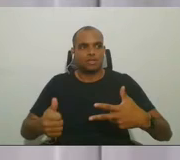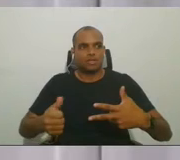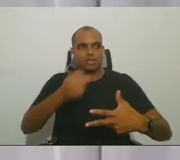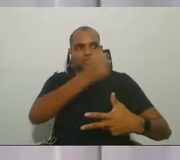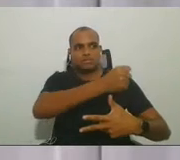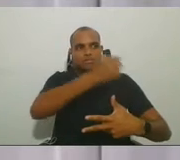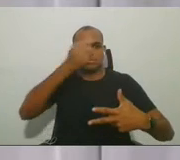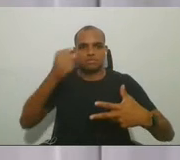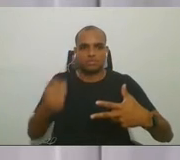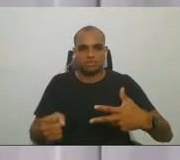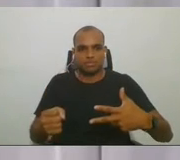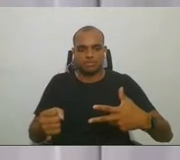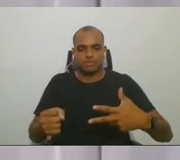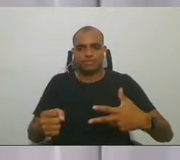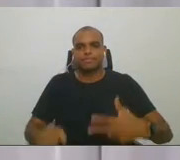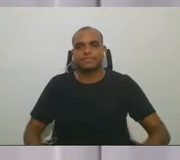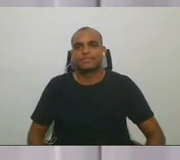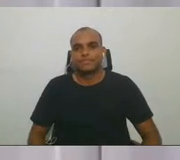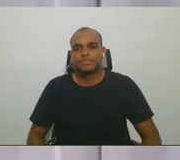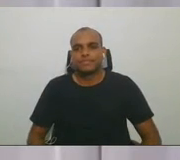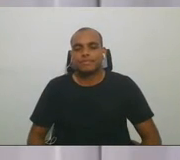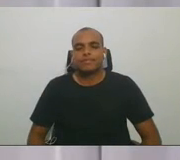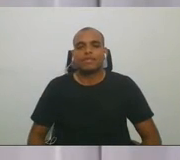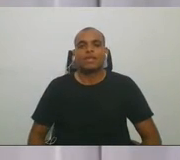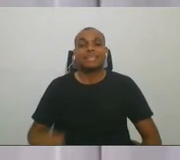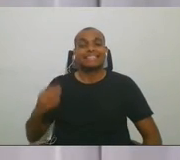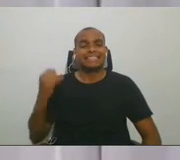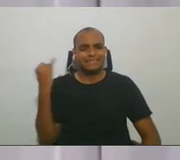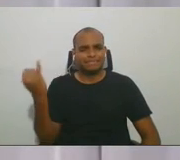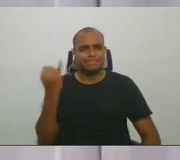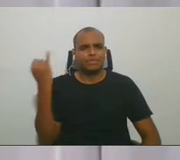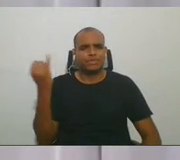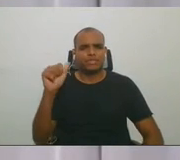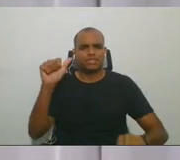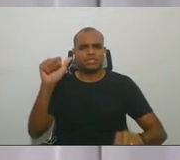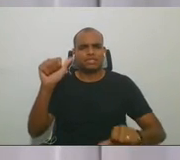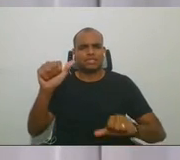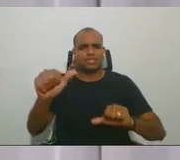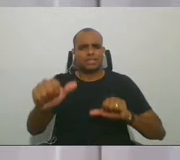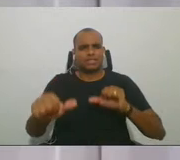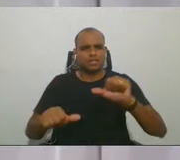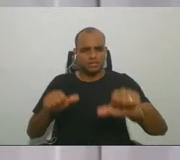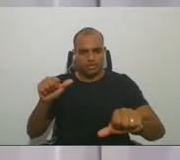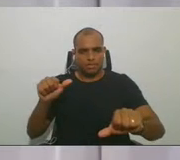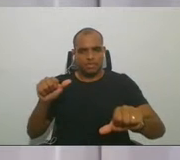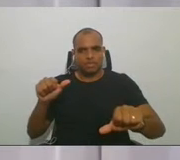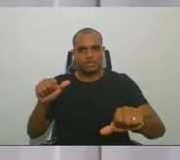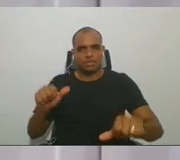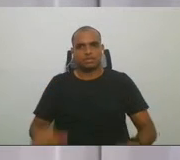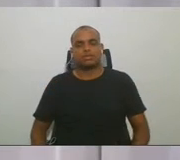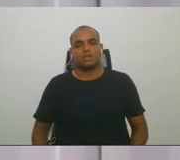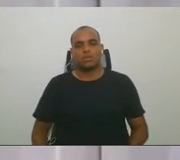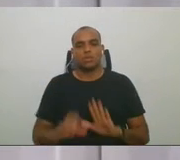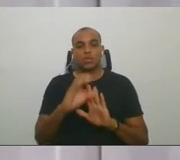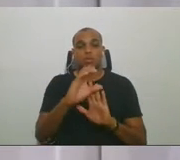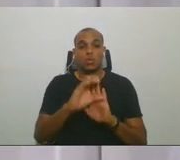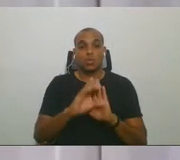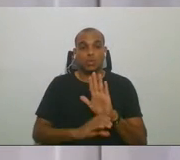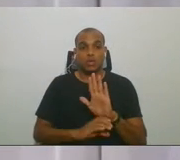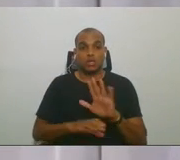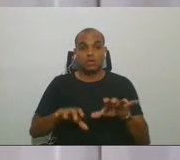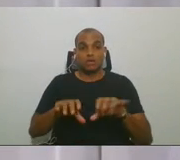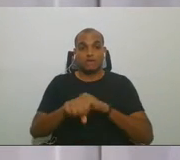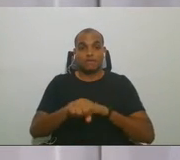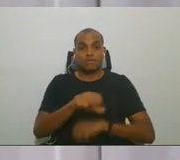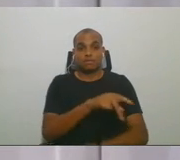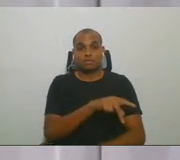mim, é fundamental a transformação da malha curricular da formação